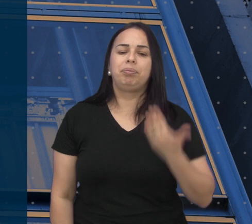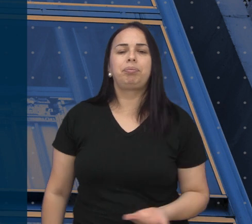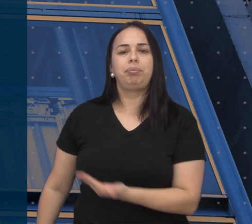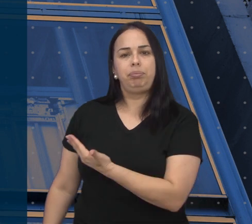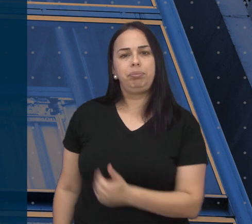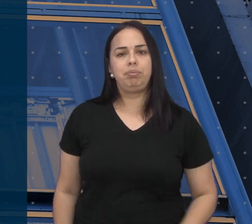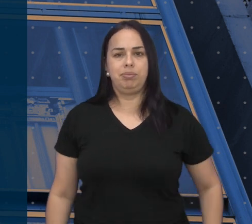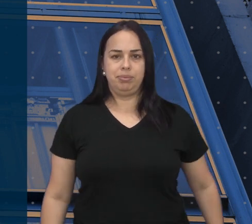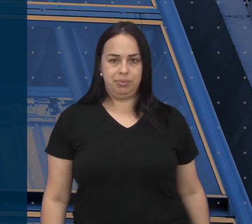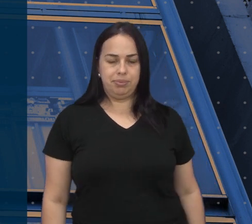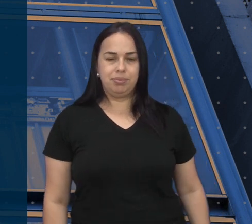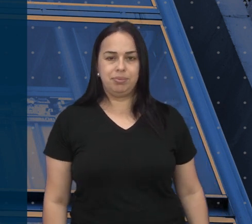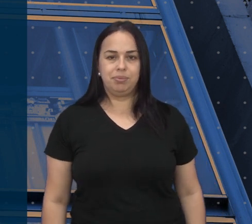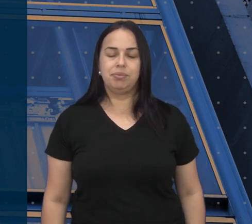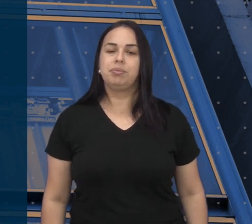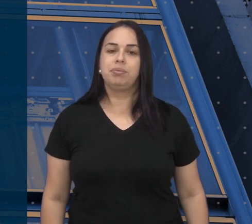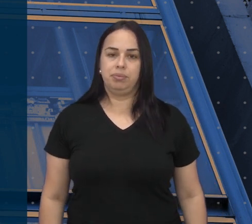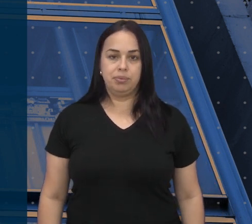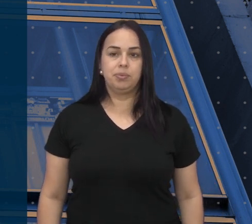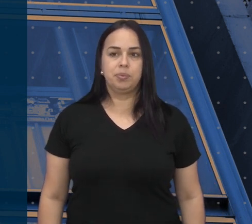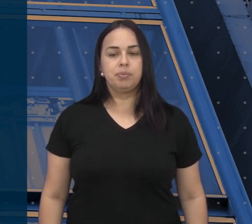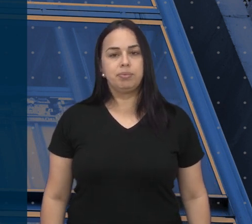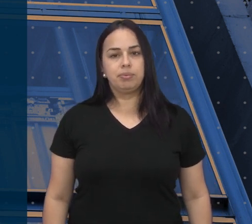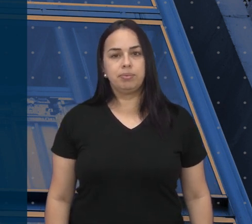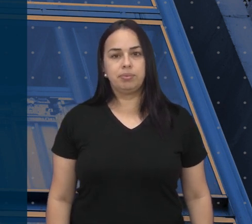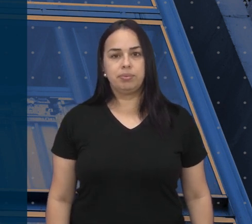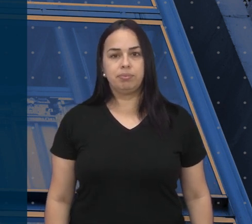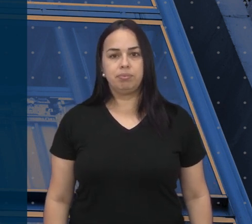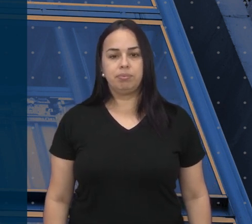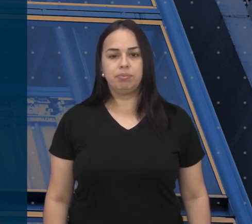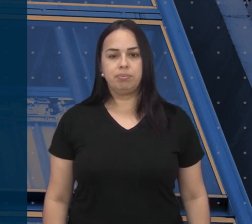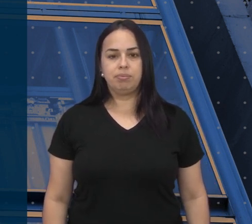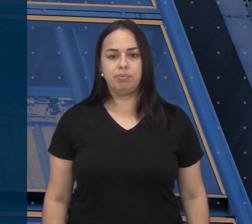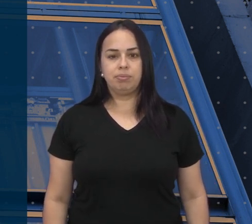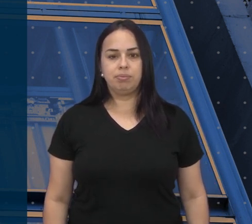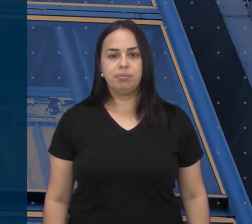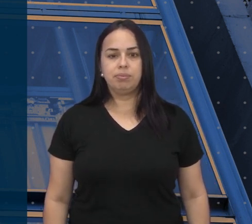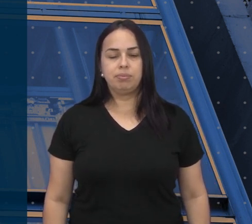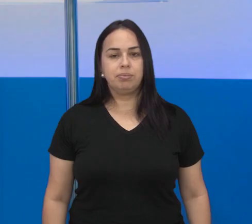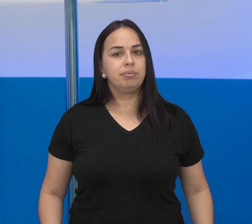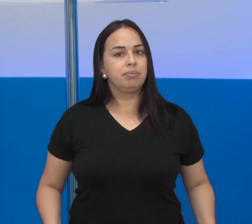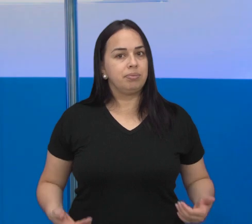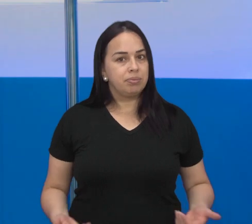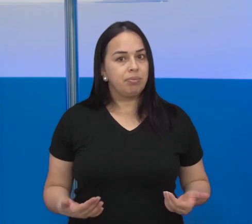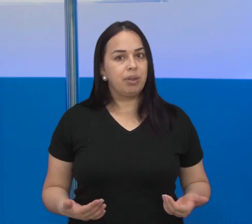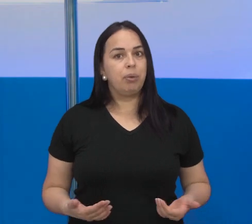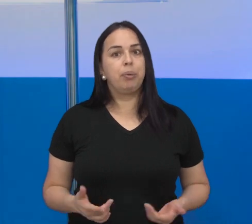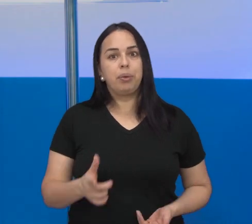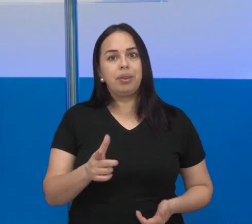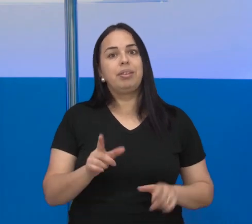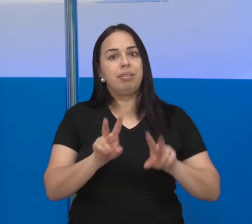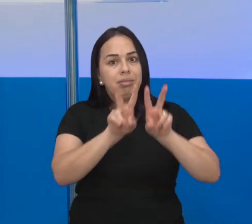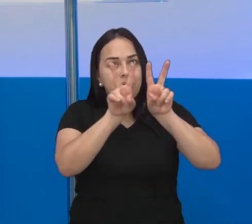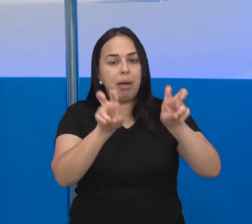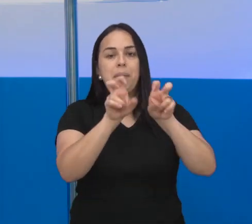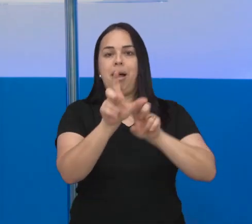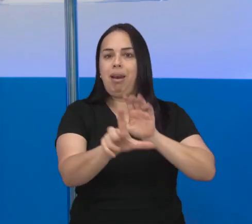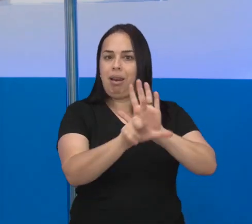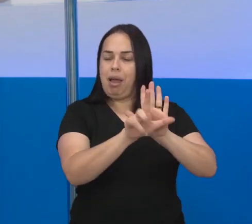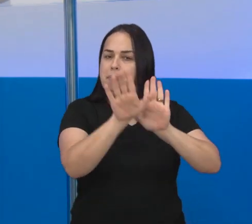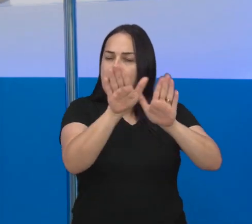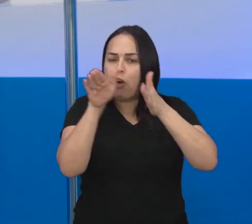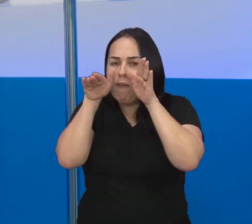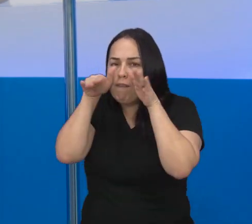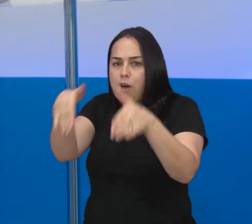PAT fica na Praça Afonso Pena, número 175, no centro. E ainda falando de leis, mas com foco